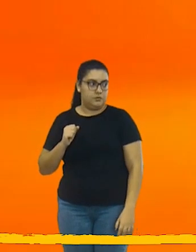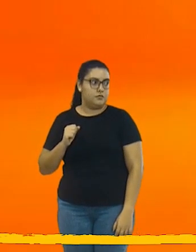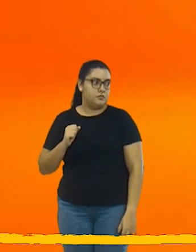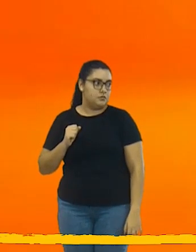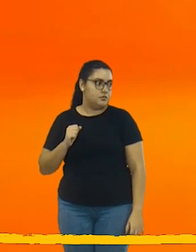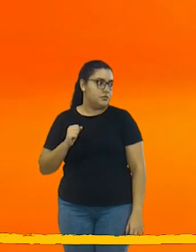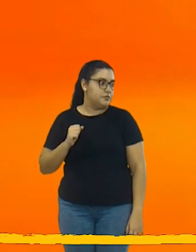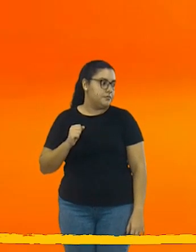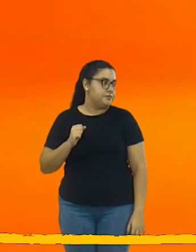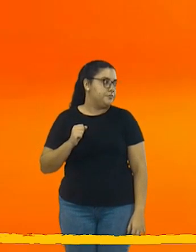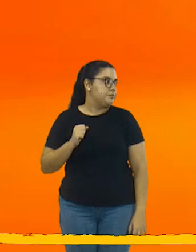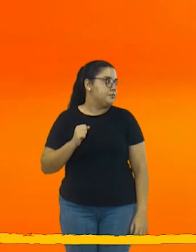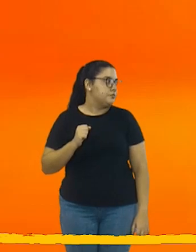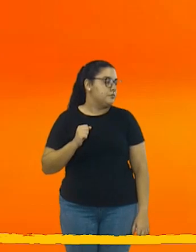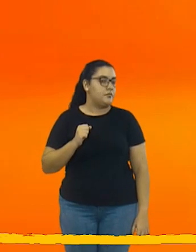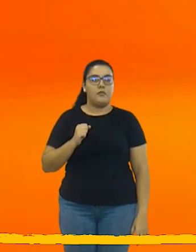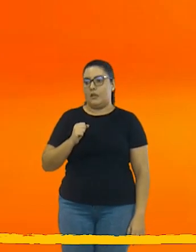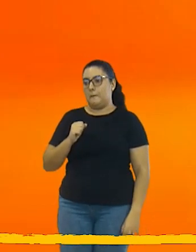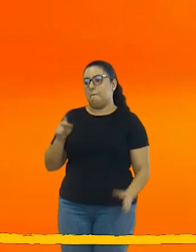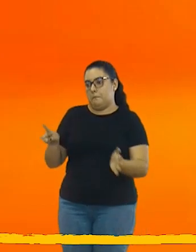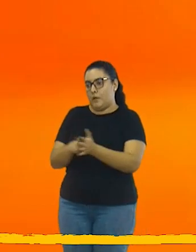da seca.